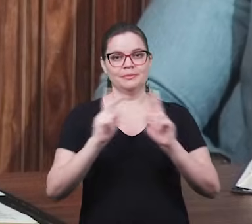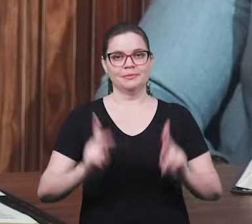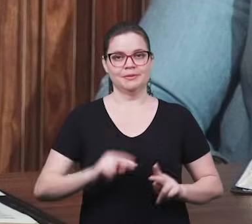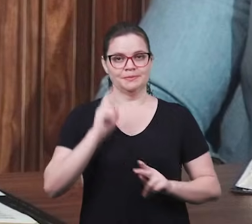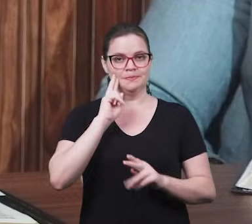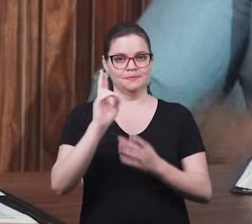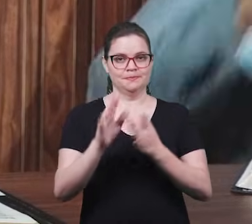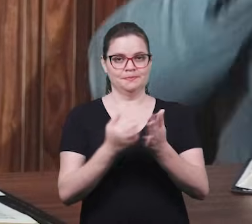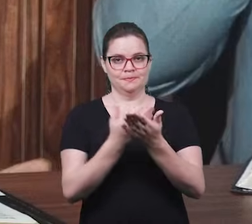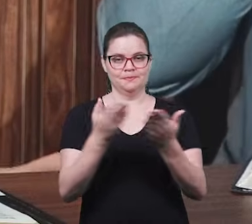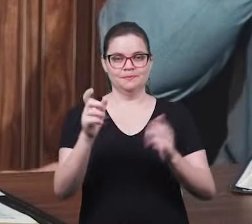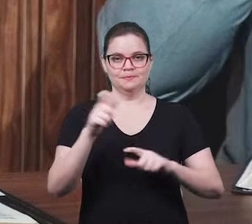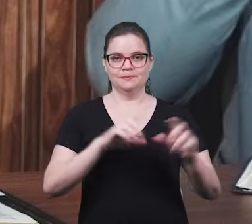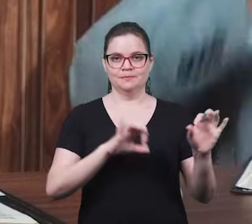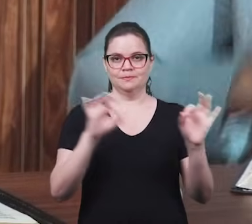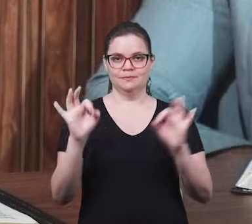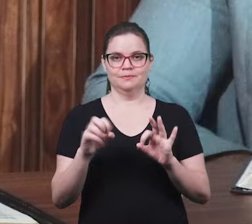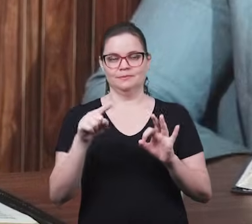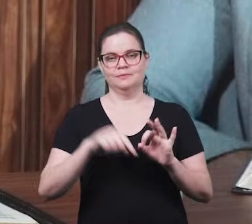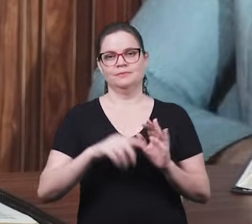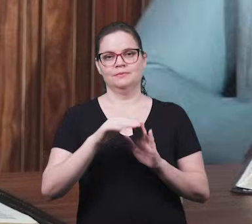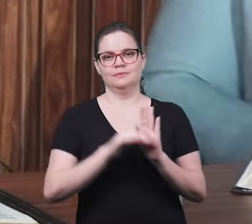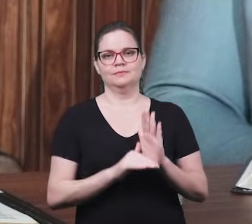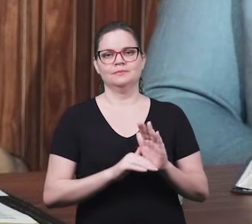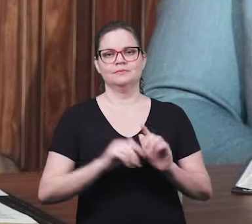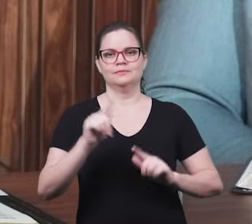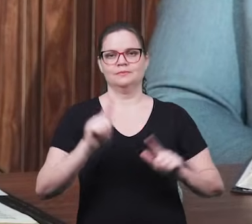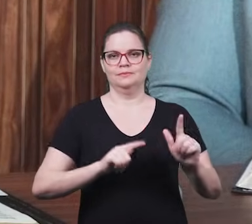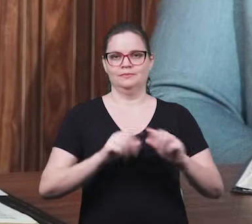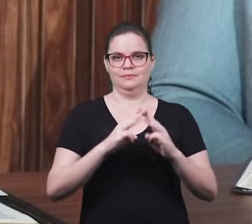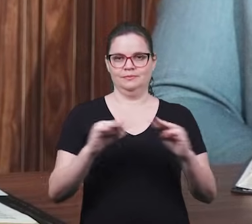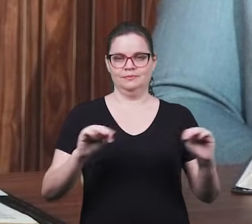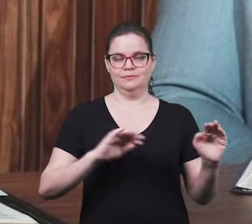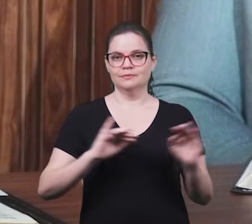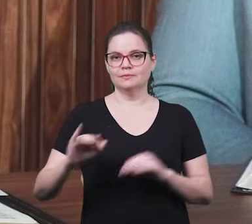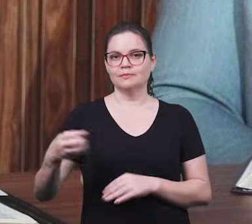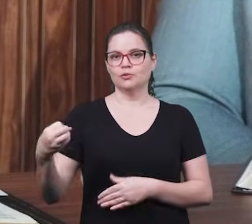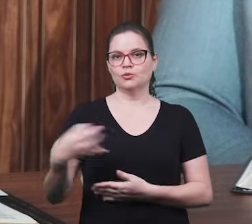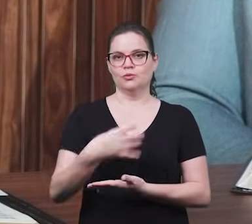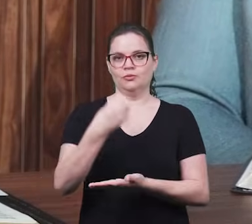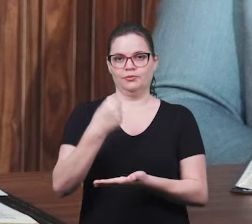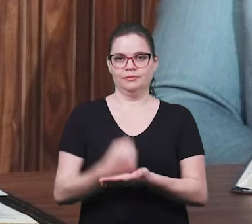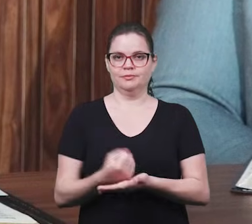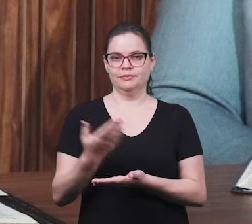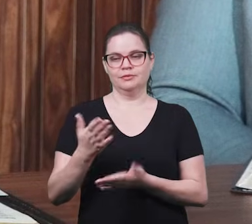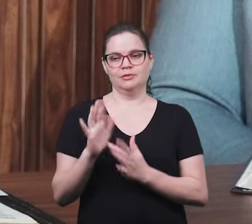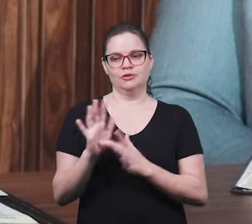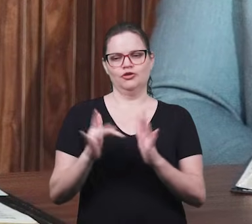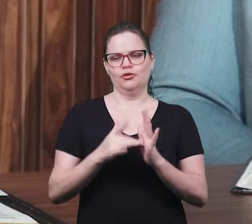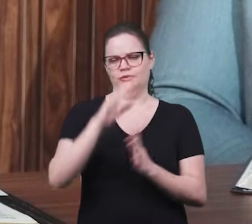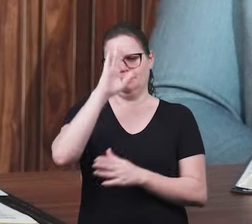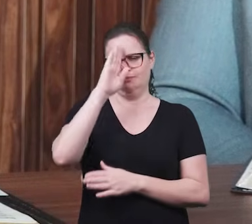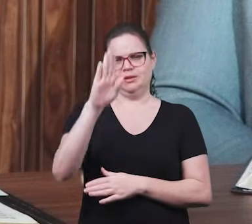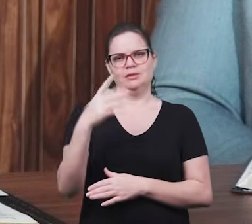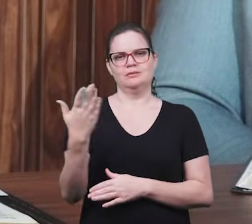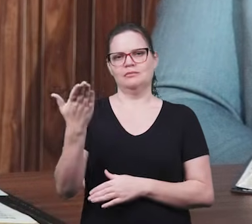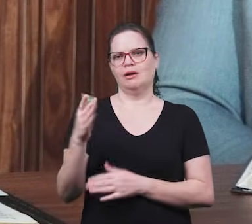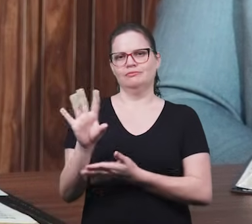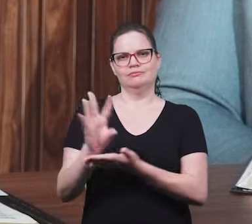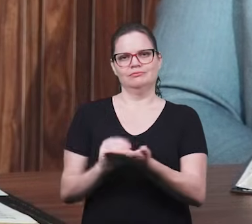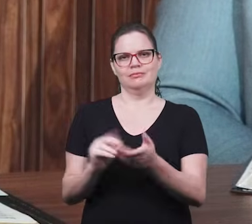Senhor, você que nos acompanha, os companheiros que estão aqui conosco. O Novo Testamento, Jesus é o maior